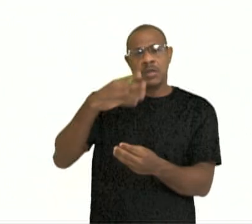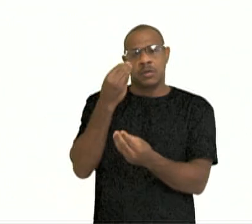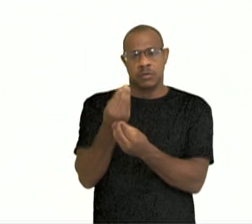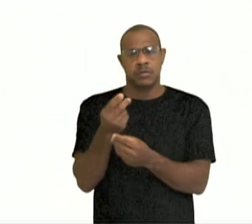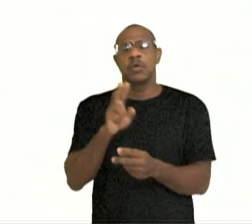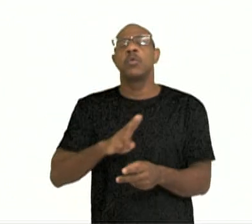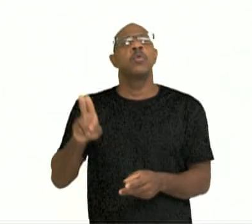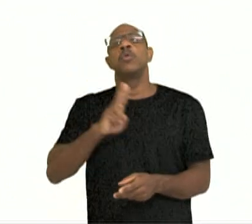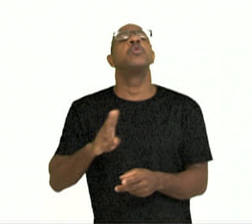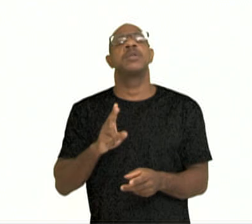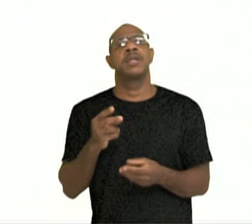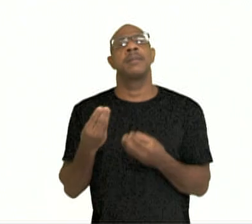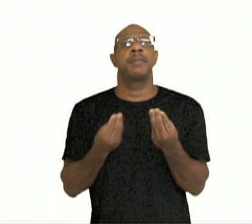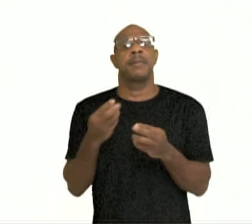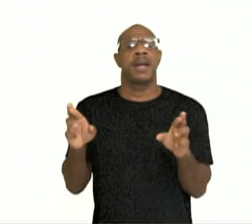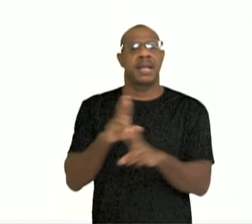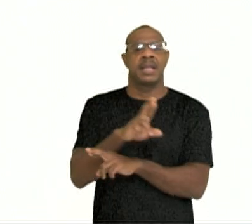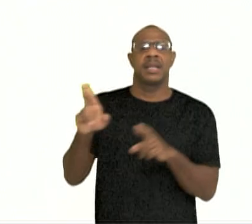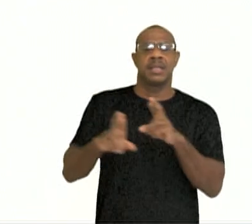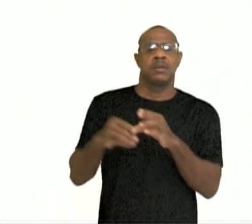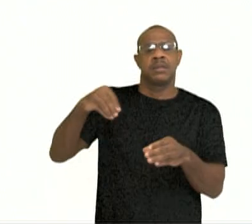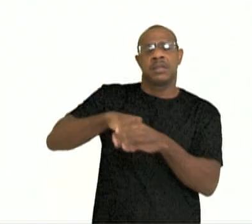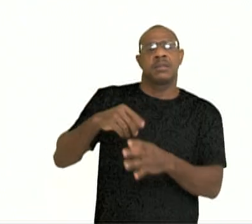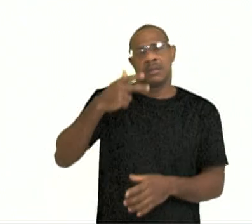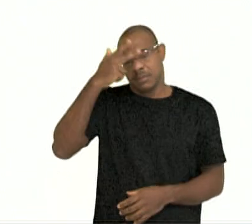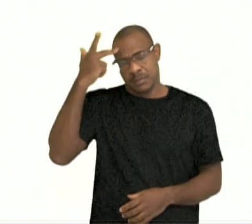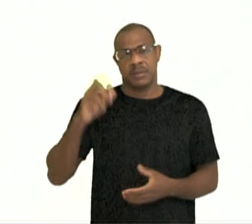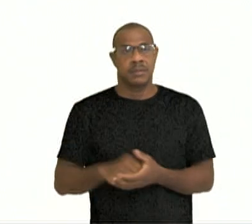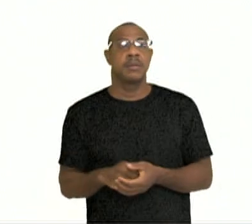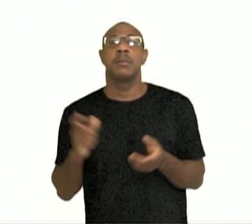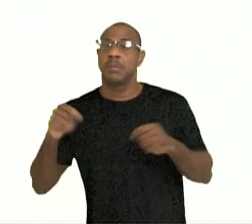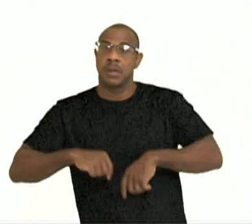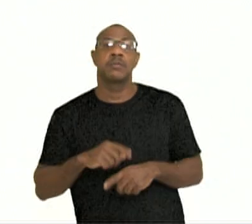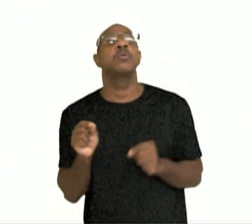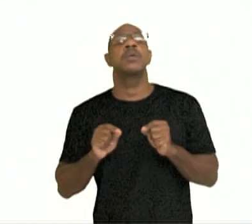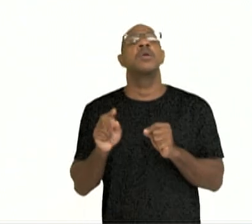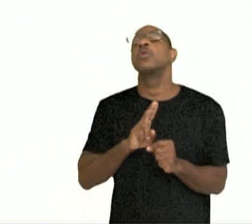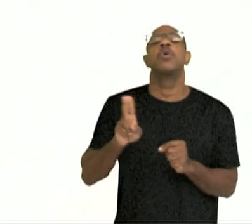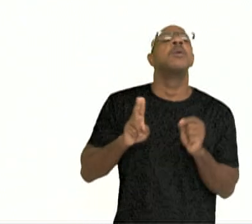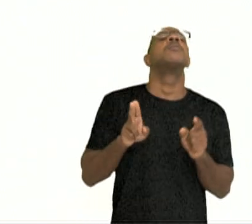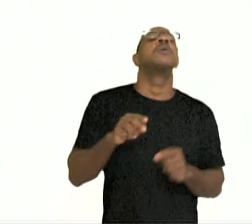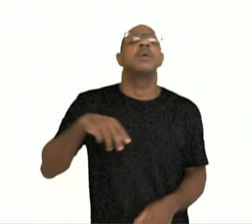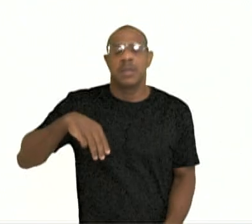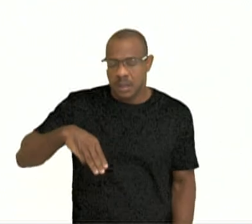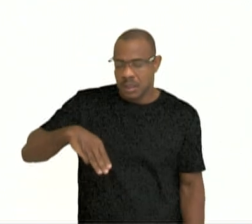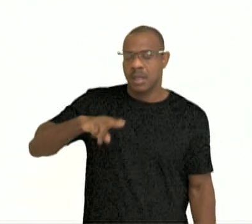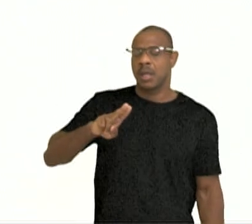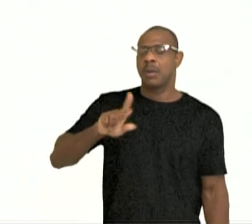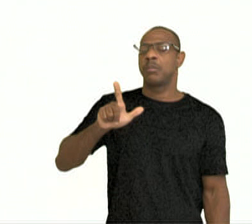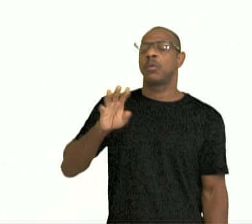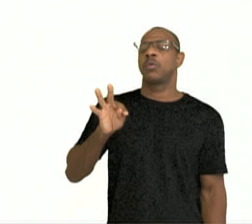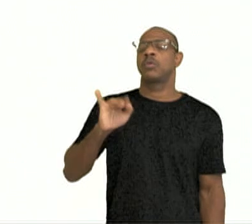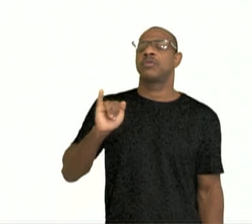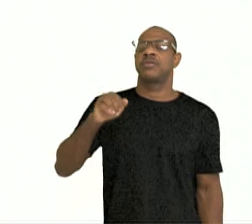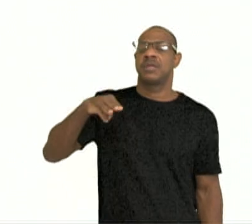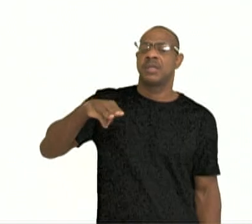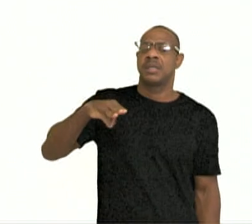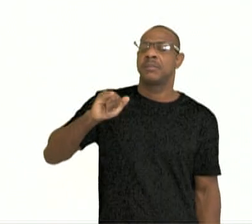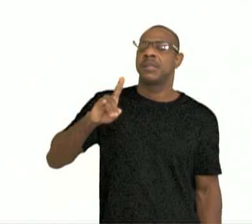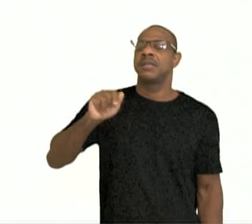relações entre as pessoas. Podemos chamar de artes multimídias, né? Então, olha só,